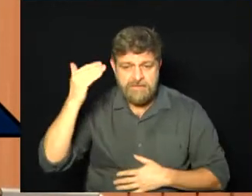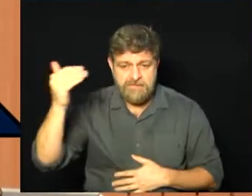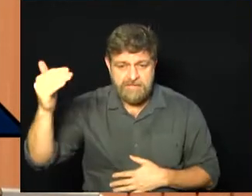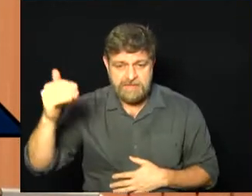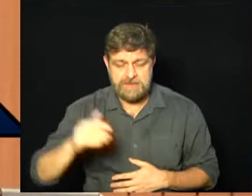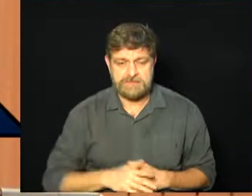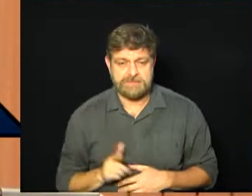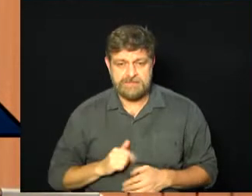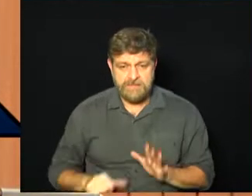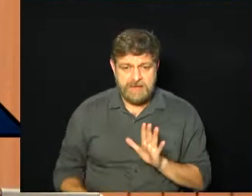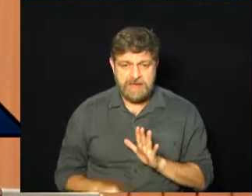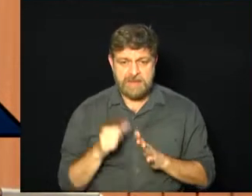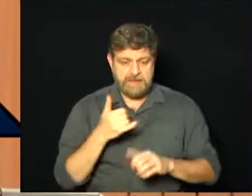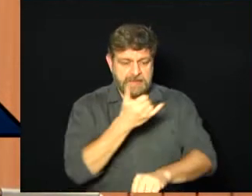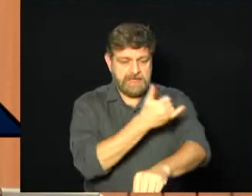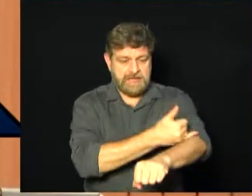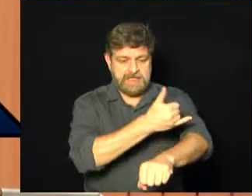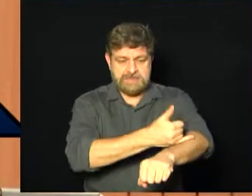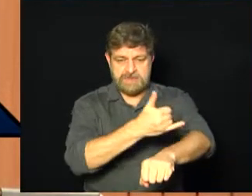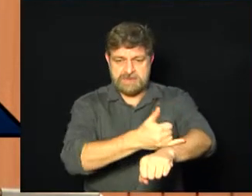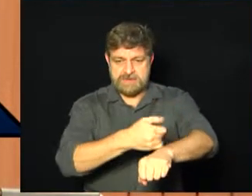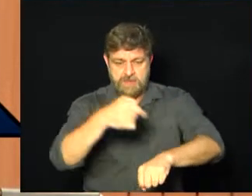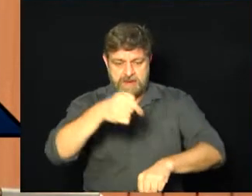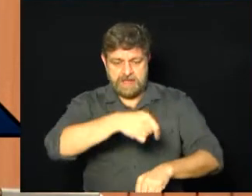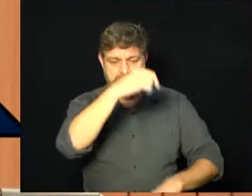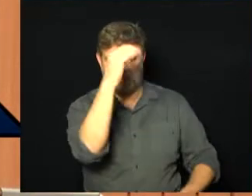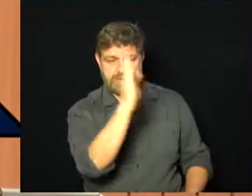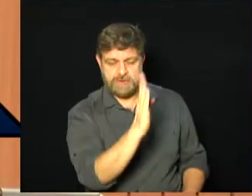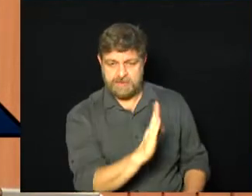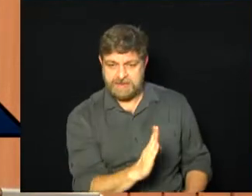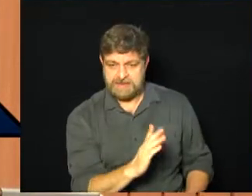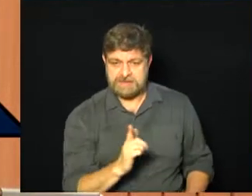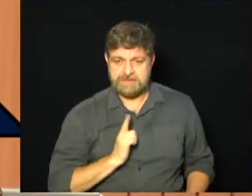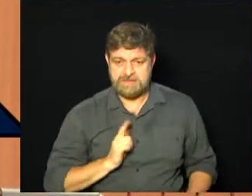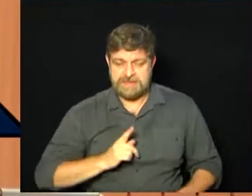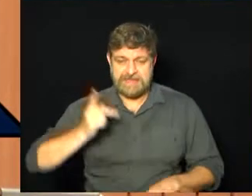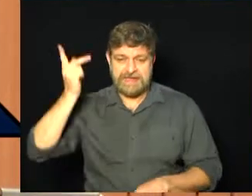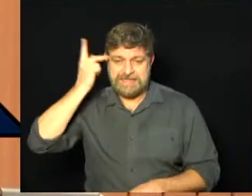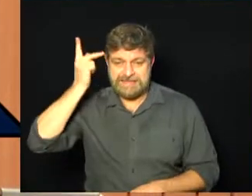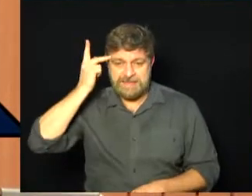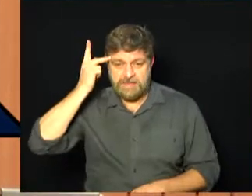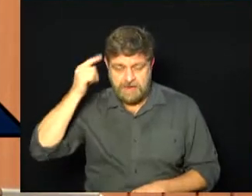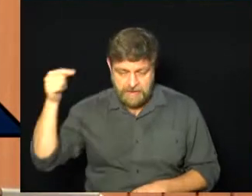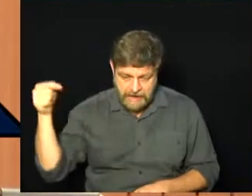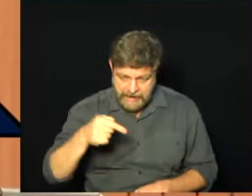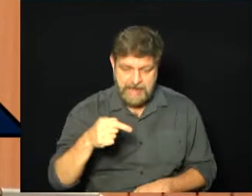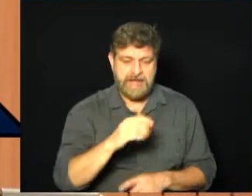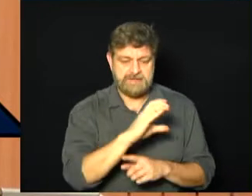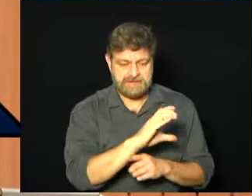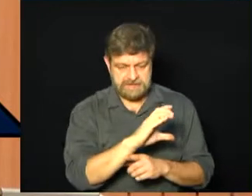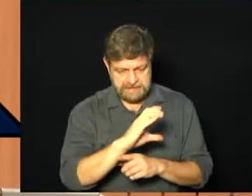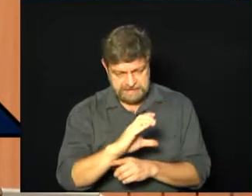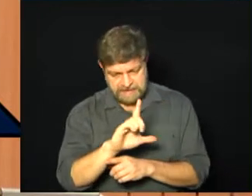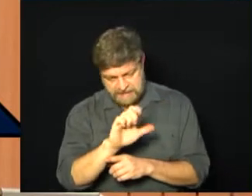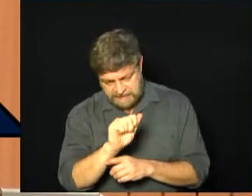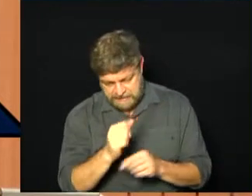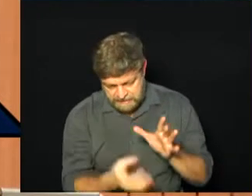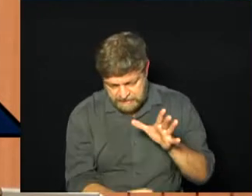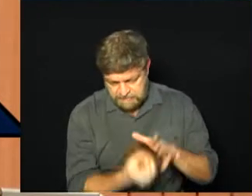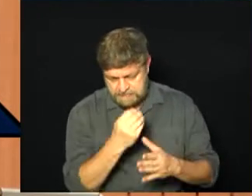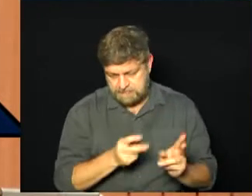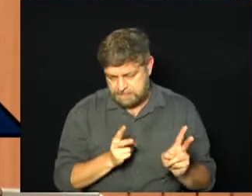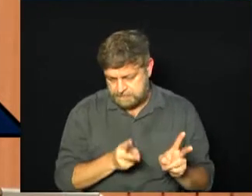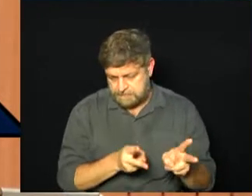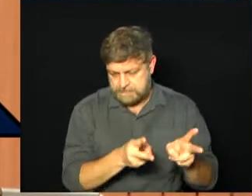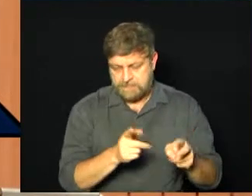do Brasil, de Lazar Segal, fora de São Paulo, aconteceu no CCLA, onde permanece uma